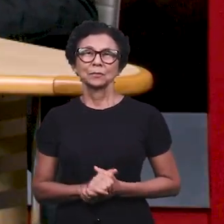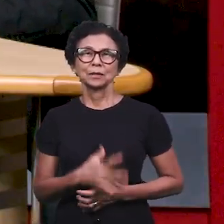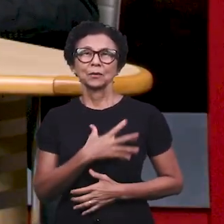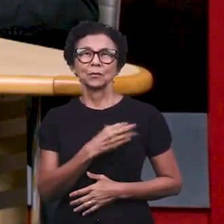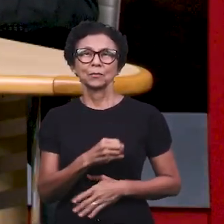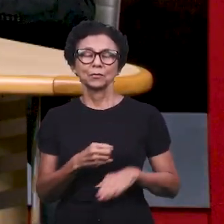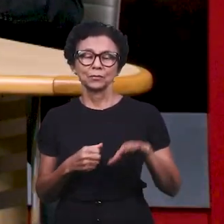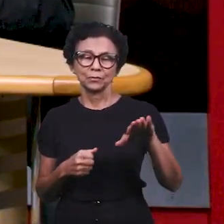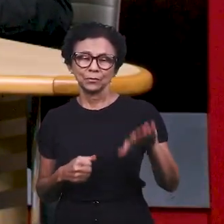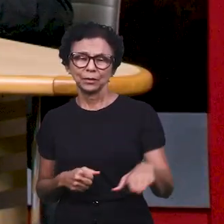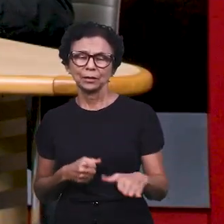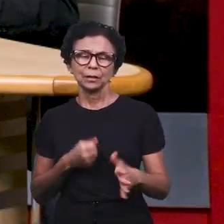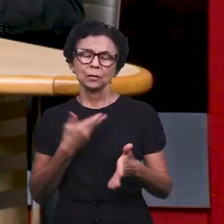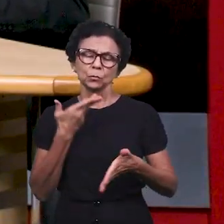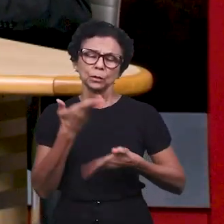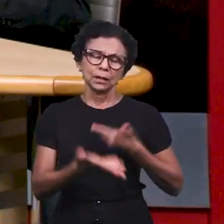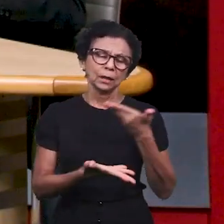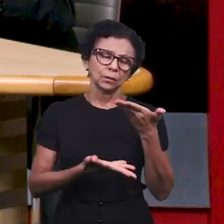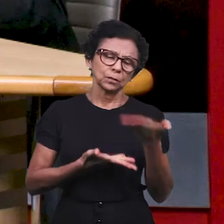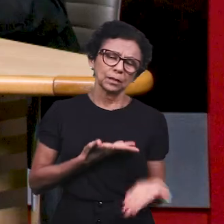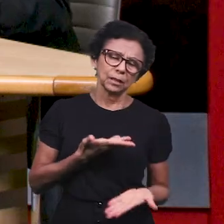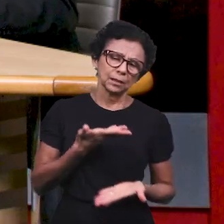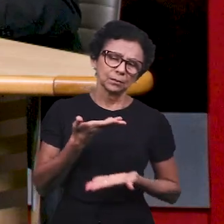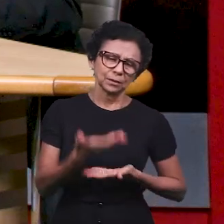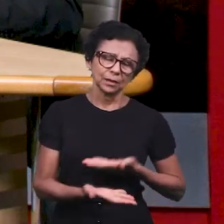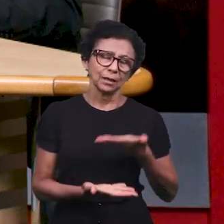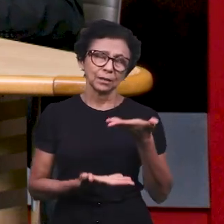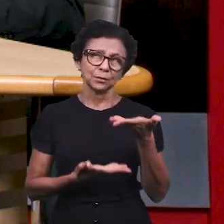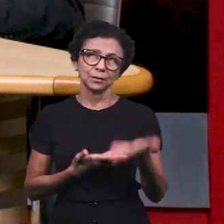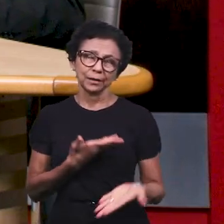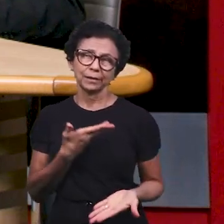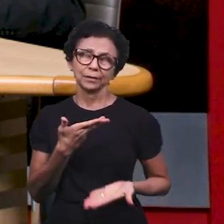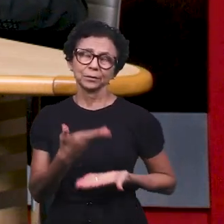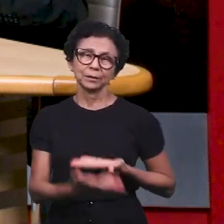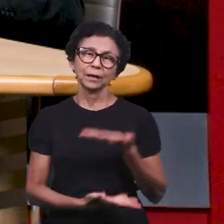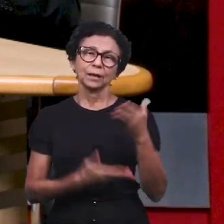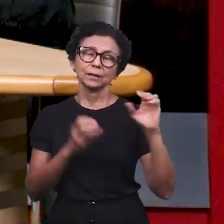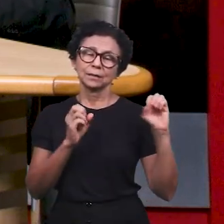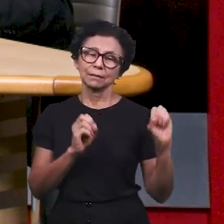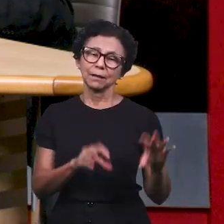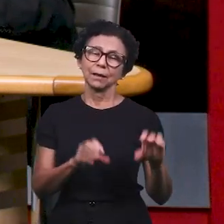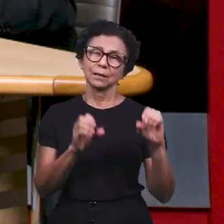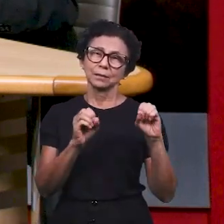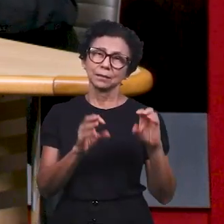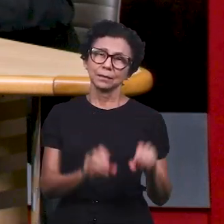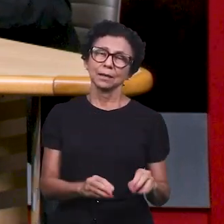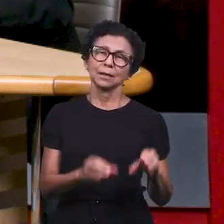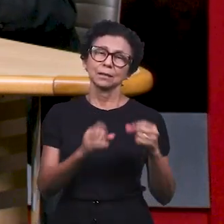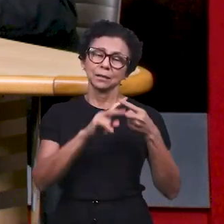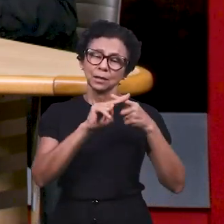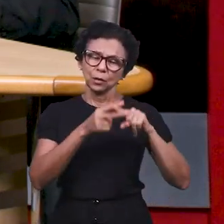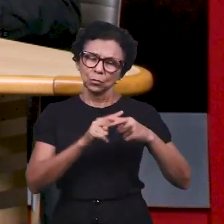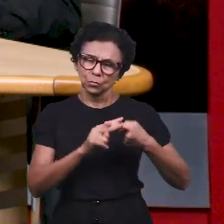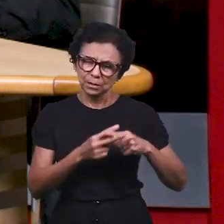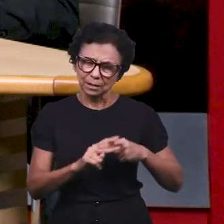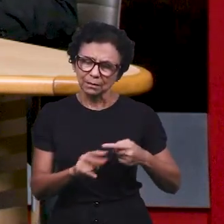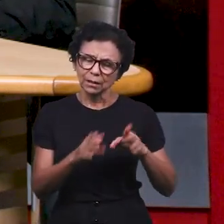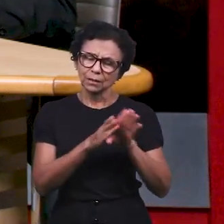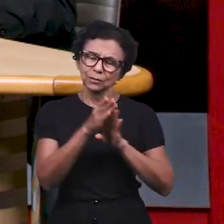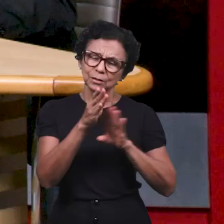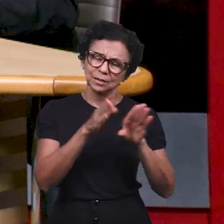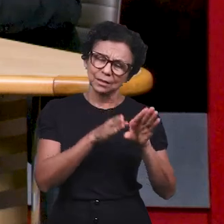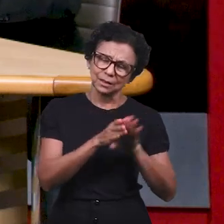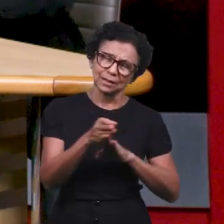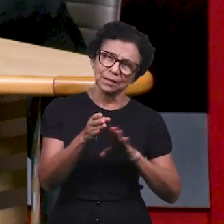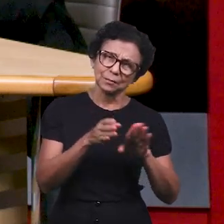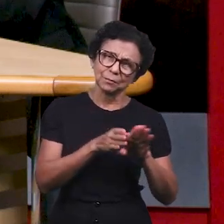É plantar, é colher, é examinar, é adubar, e aí vai crescendo, tem que podar e arranca para lá. Vigiadas,